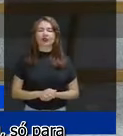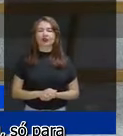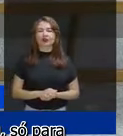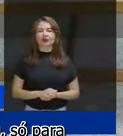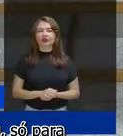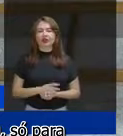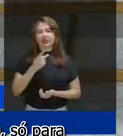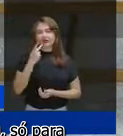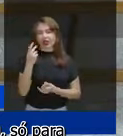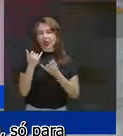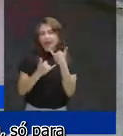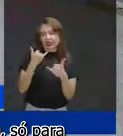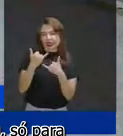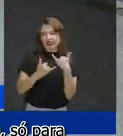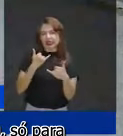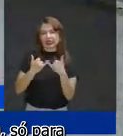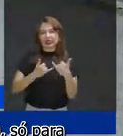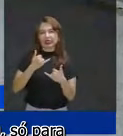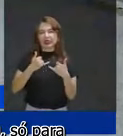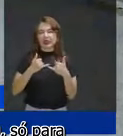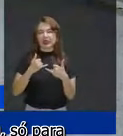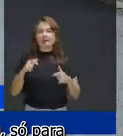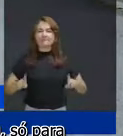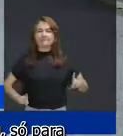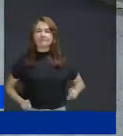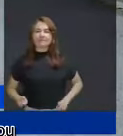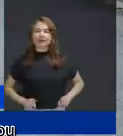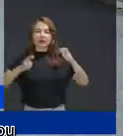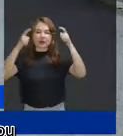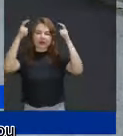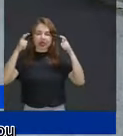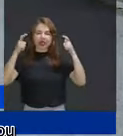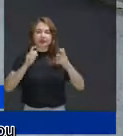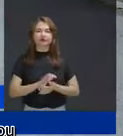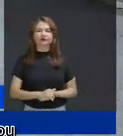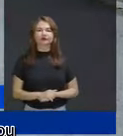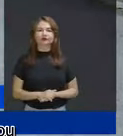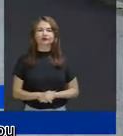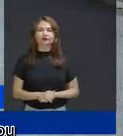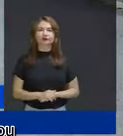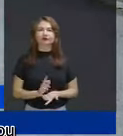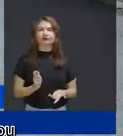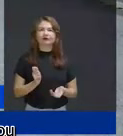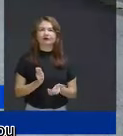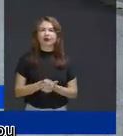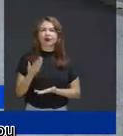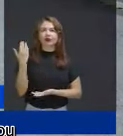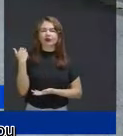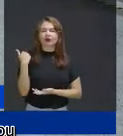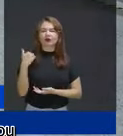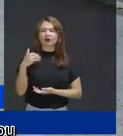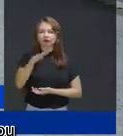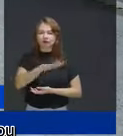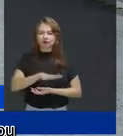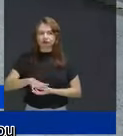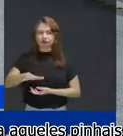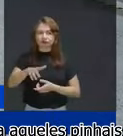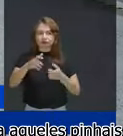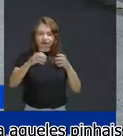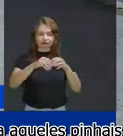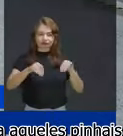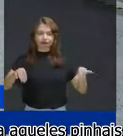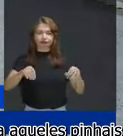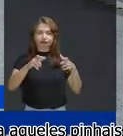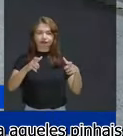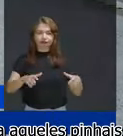Ele comprou, só para não perder esse lado jocoso do Rui, Ele comprou um tempo um terreno aqui para o lado aqui do